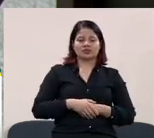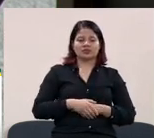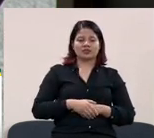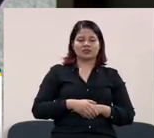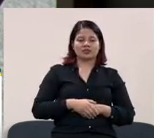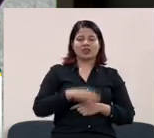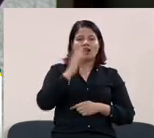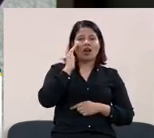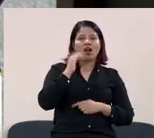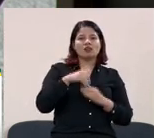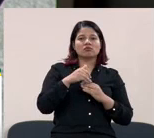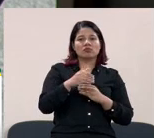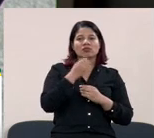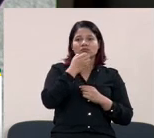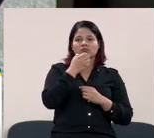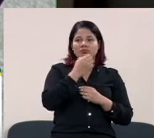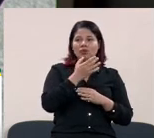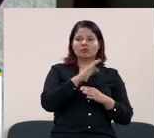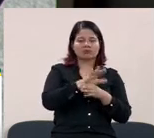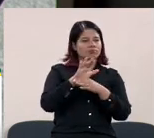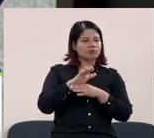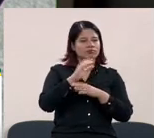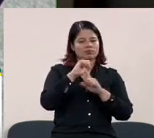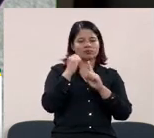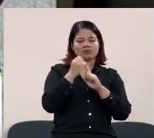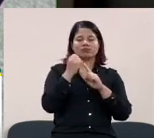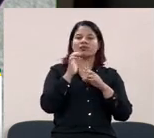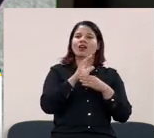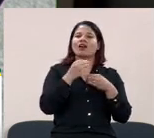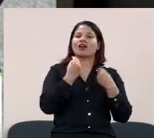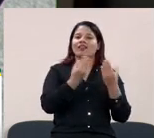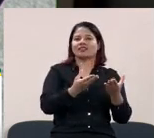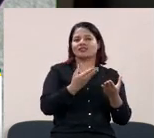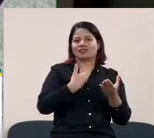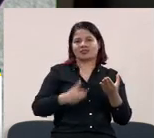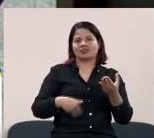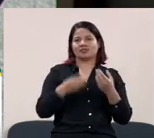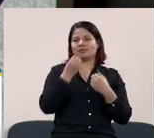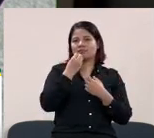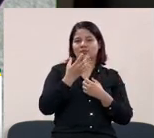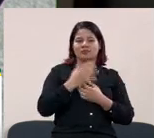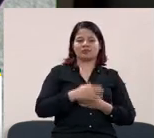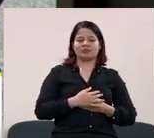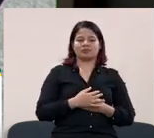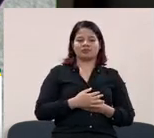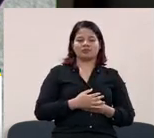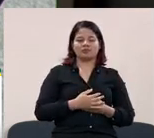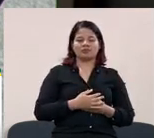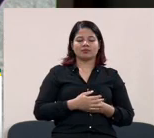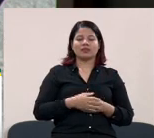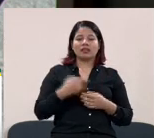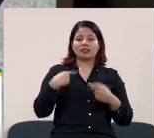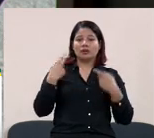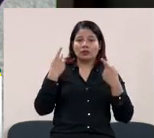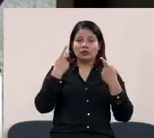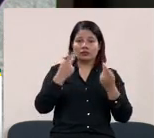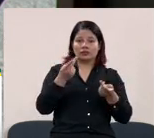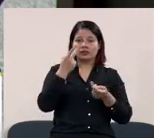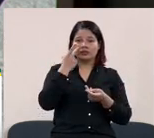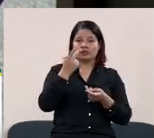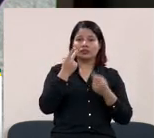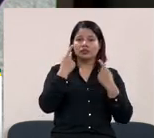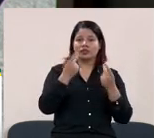forma que você realmente entrega à sociedade, uma grande entrega do governo. E fui ver em loco. Acho que